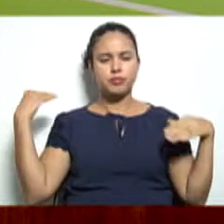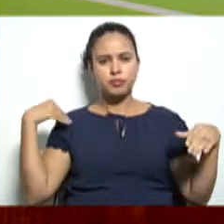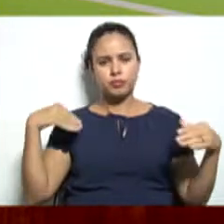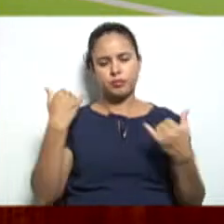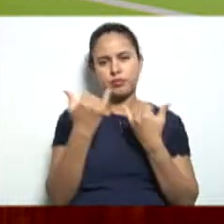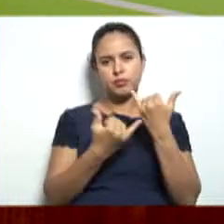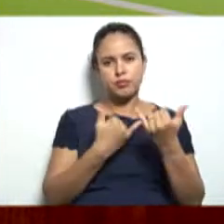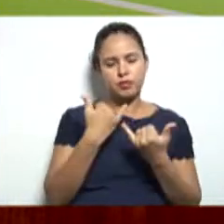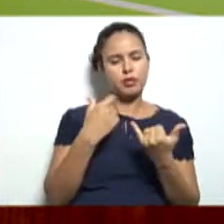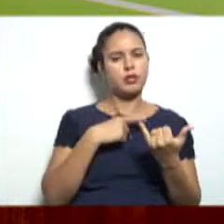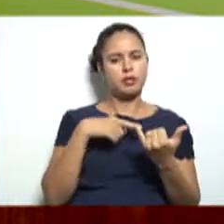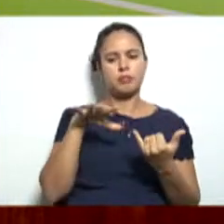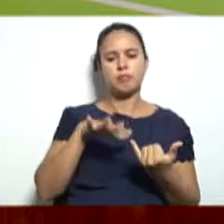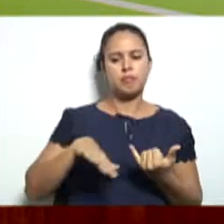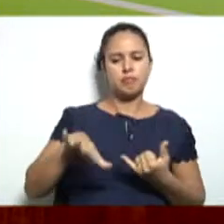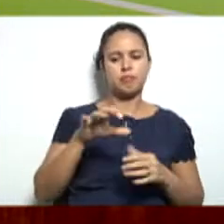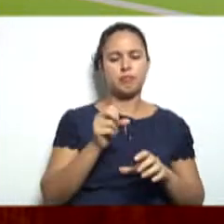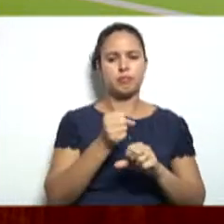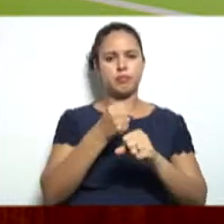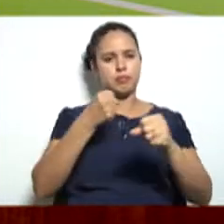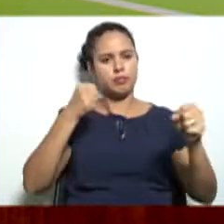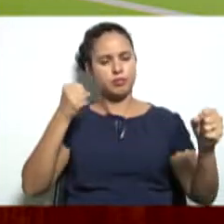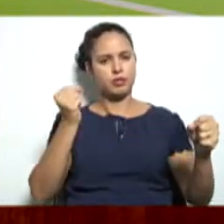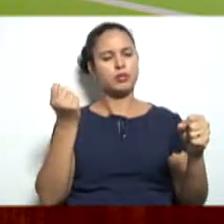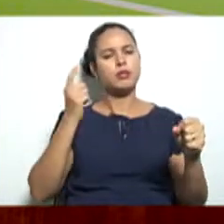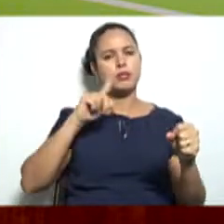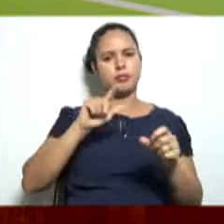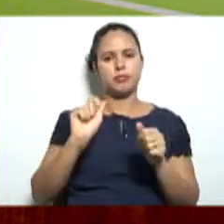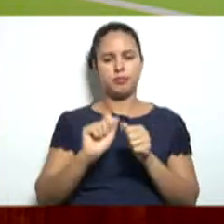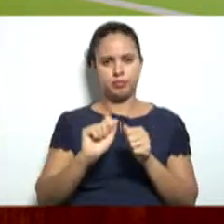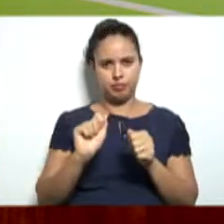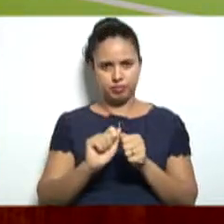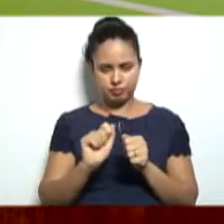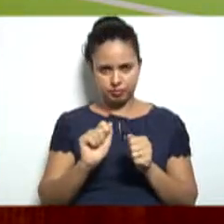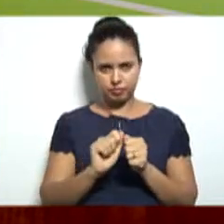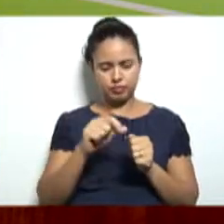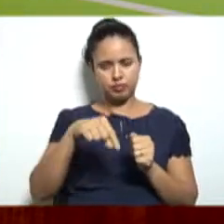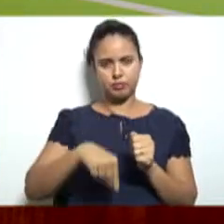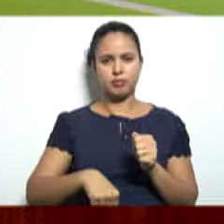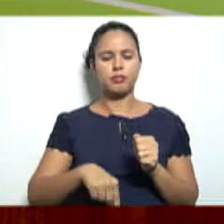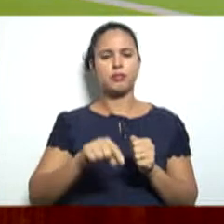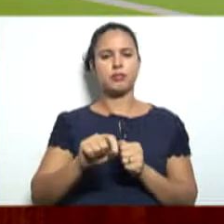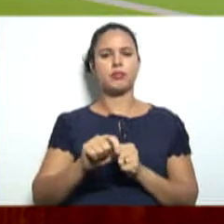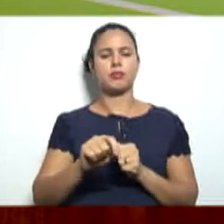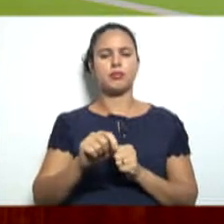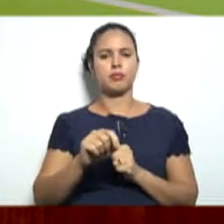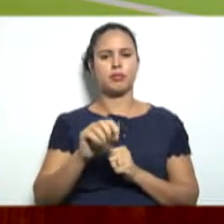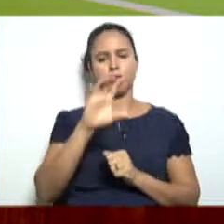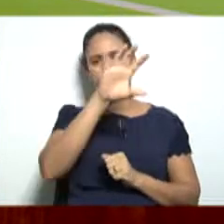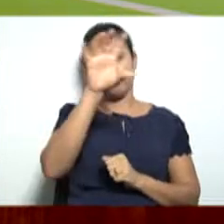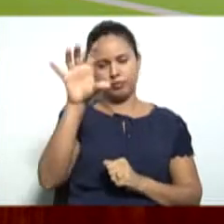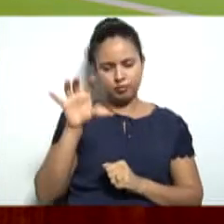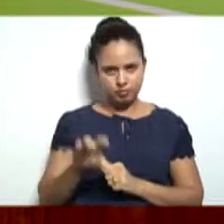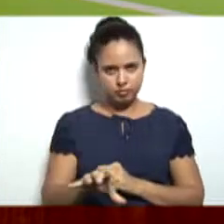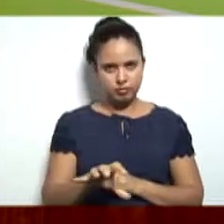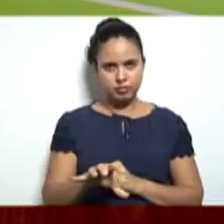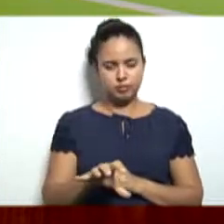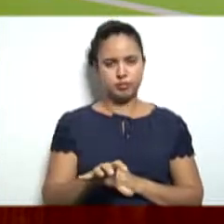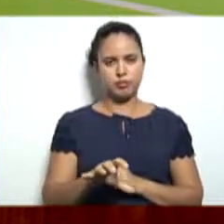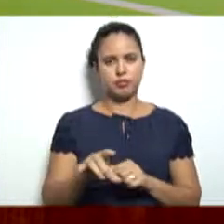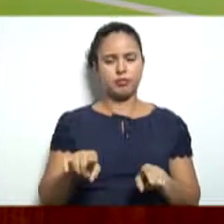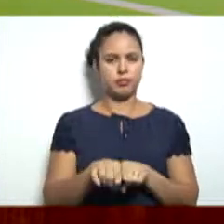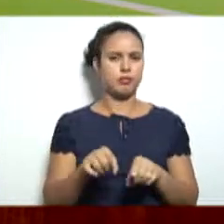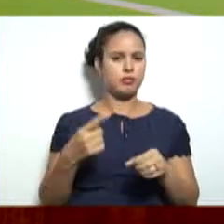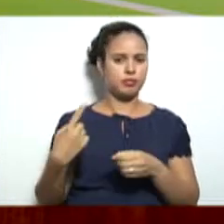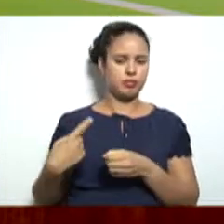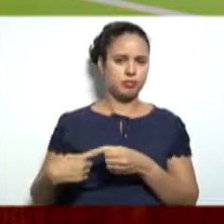tem um espaço assim, muito grande para a gente poder fazer isso aqui na nossa região, principalmente nos nossos